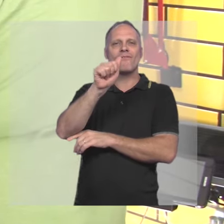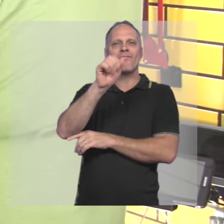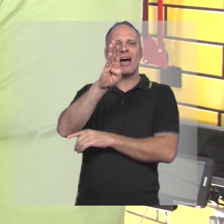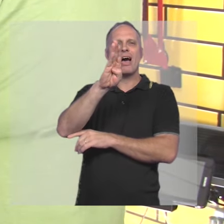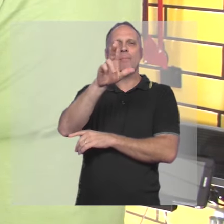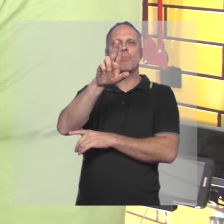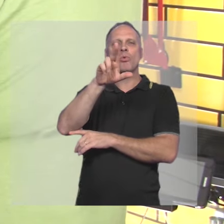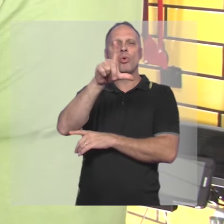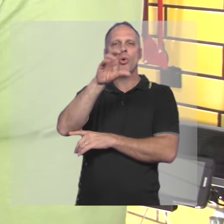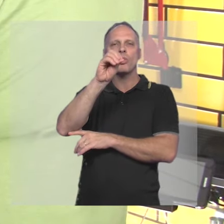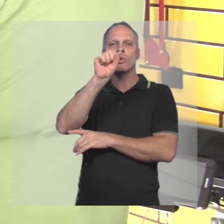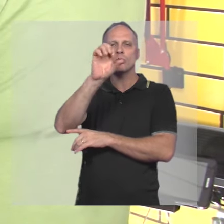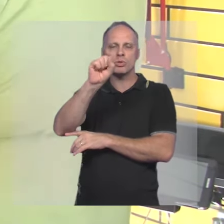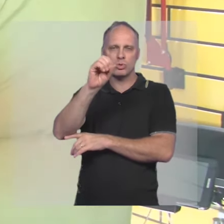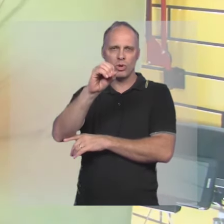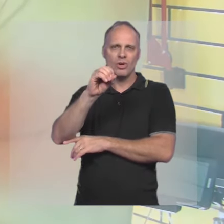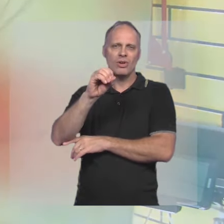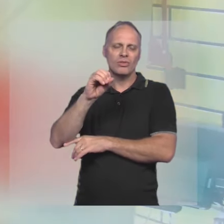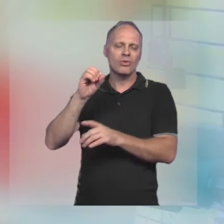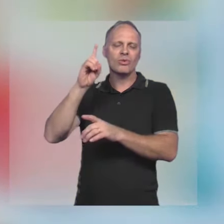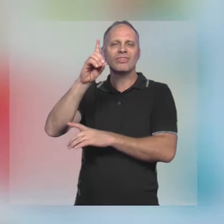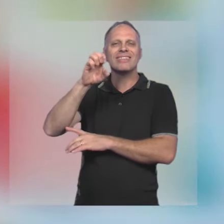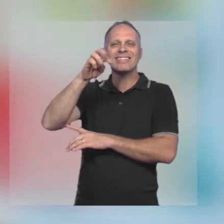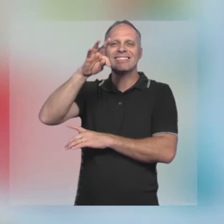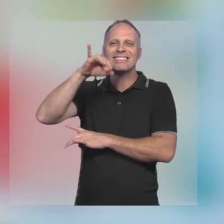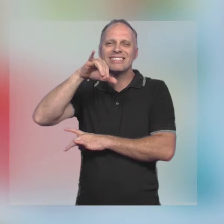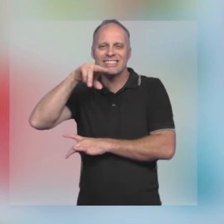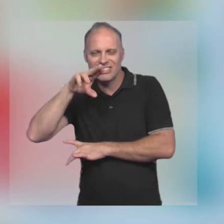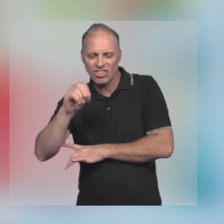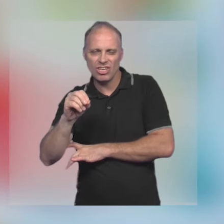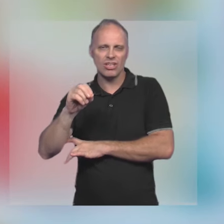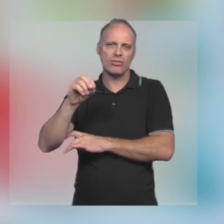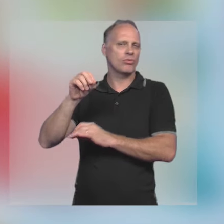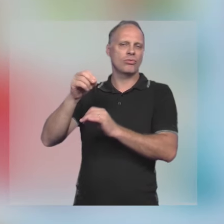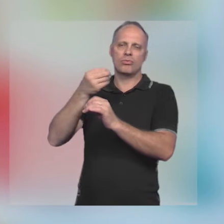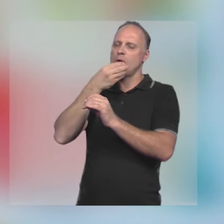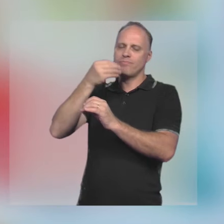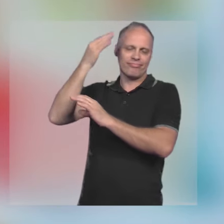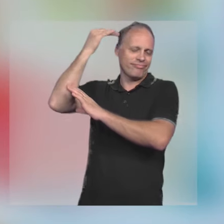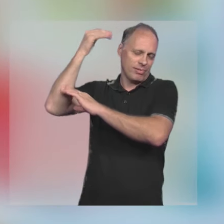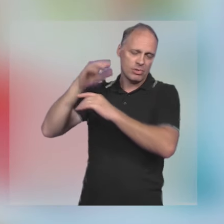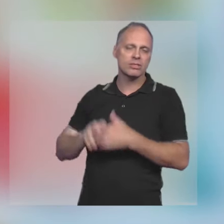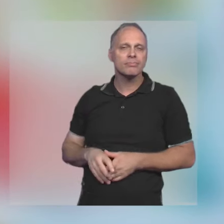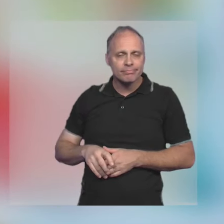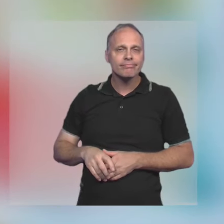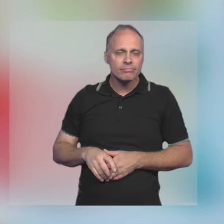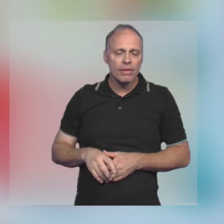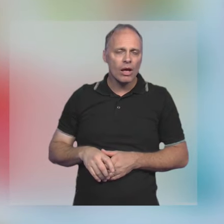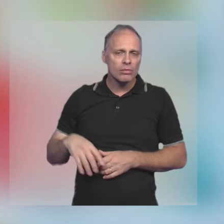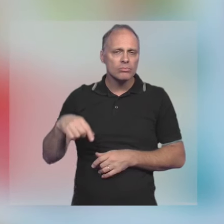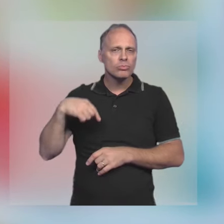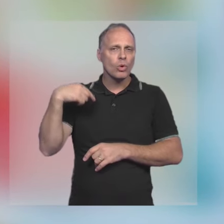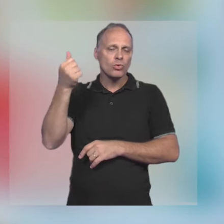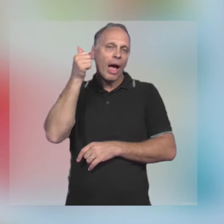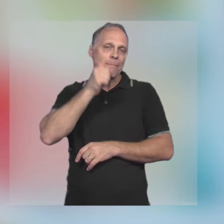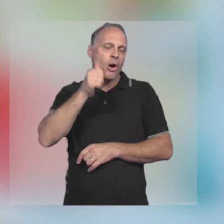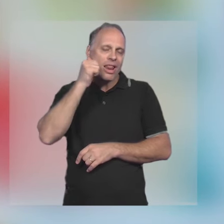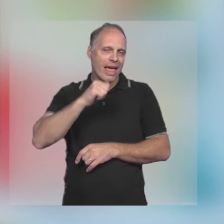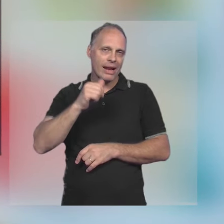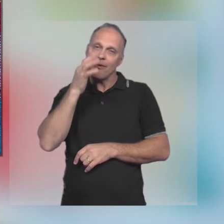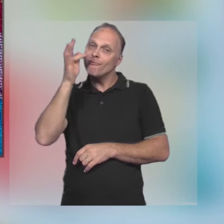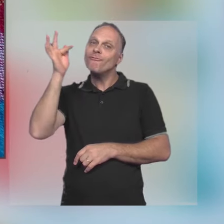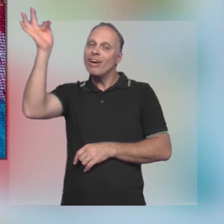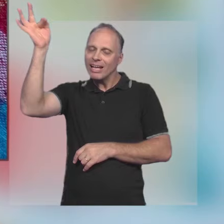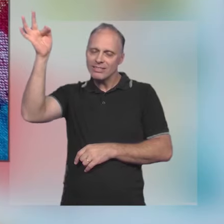fabuloso Destino de Amélie Poulain, um negócio assim, eu esqueci o nome do filme agora. E, porra, no outro dia a atriz lá na